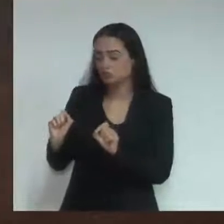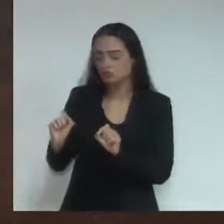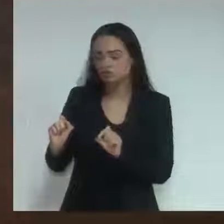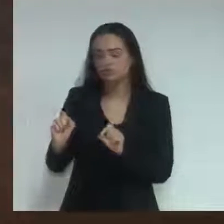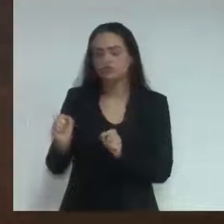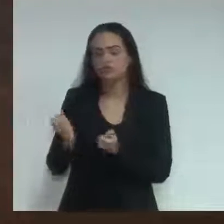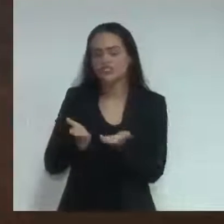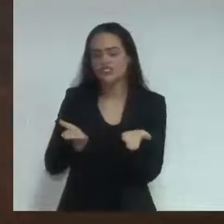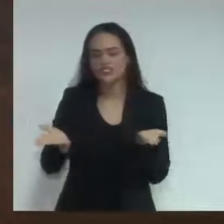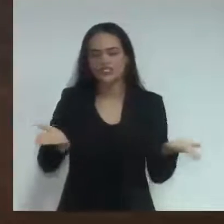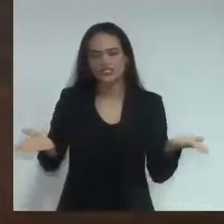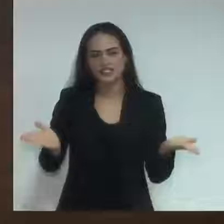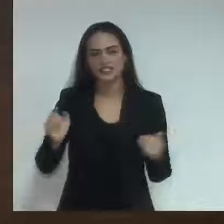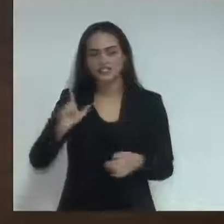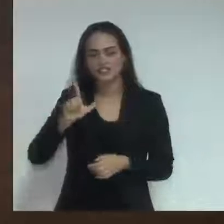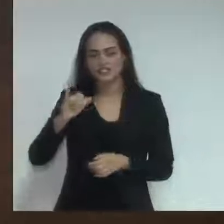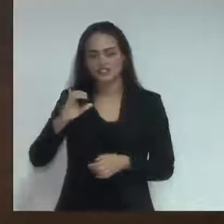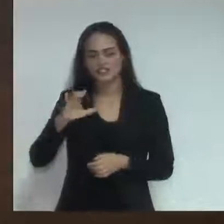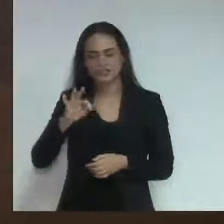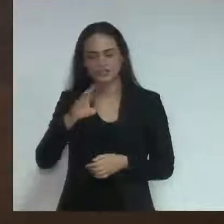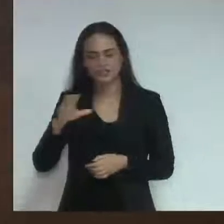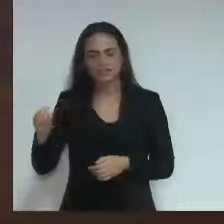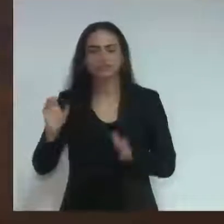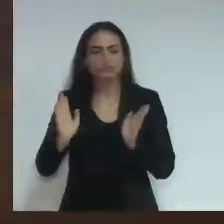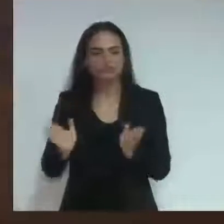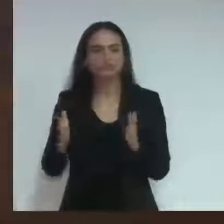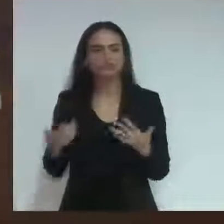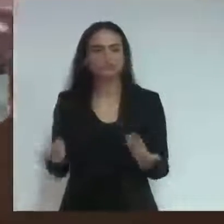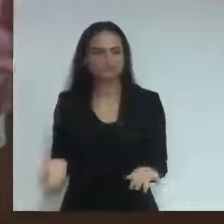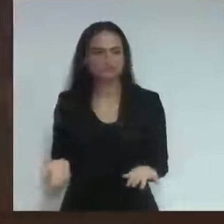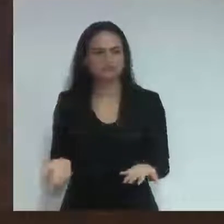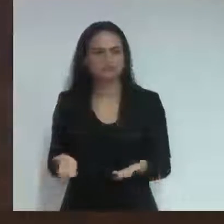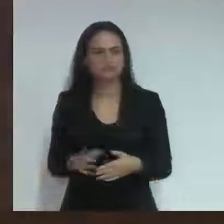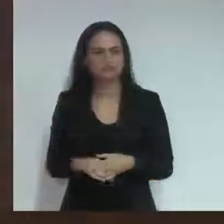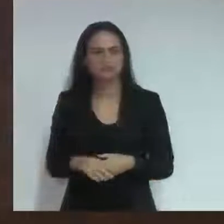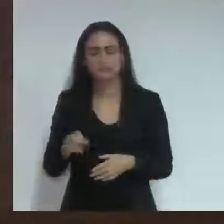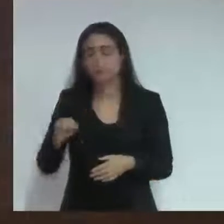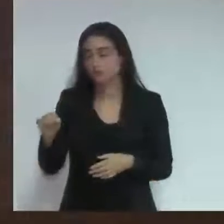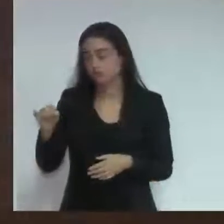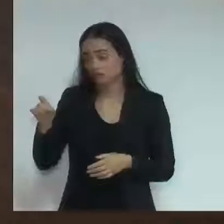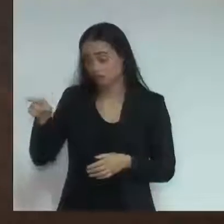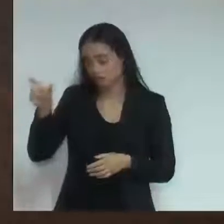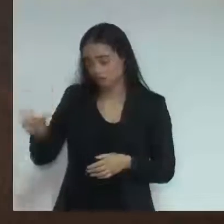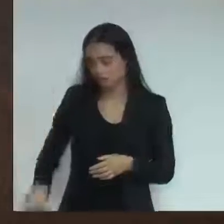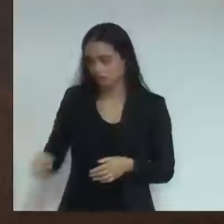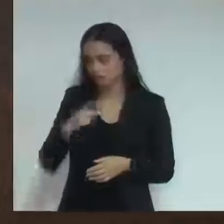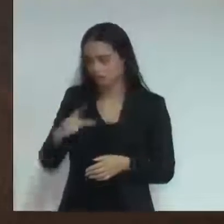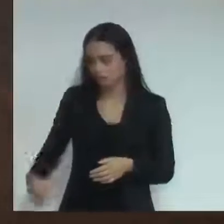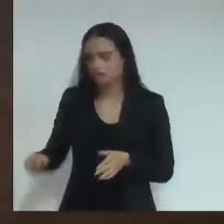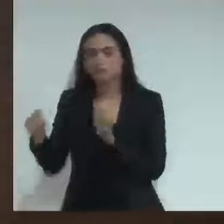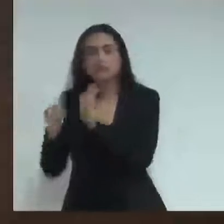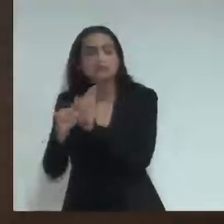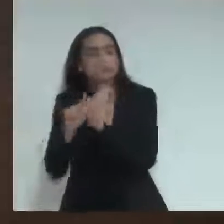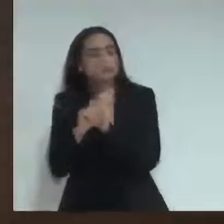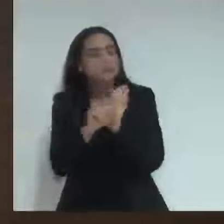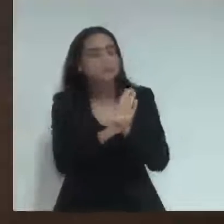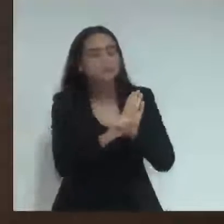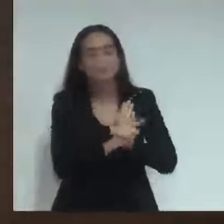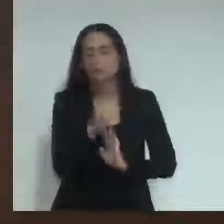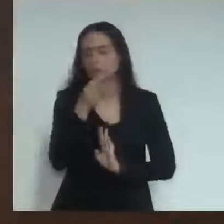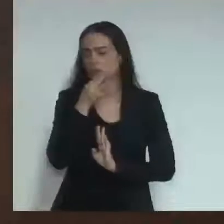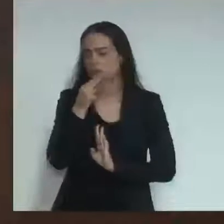E mais, talvez, se o senhor tivesse perguntado aos vereadores, a opinião de cada um, não só da